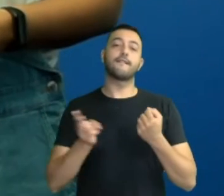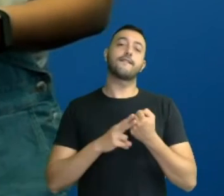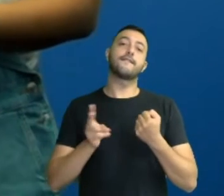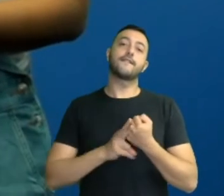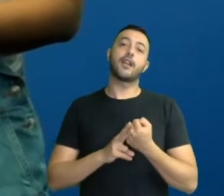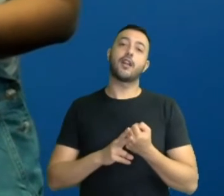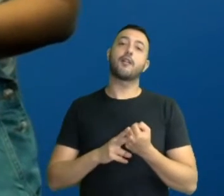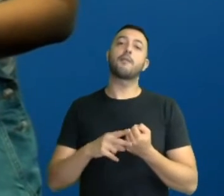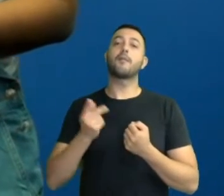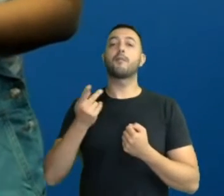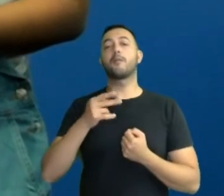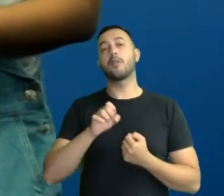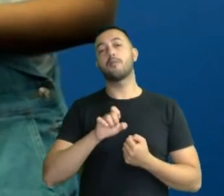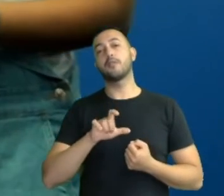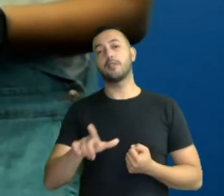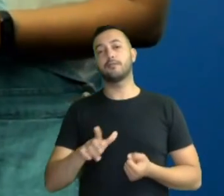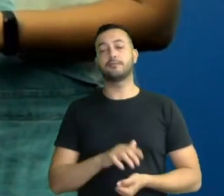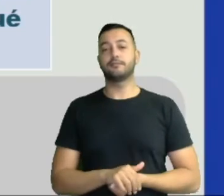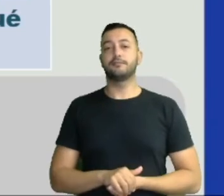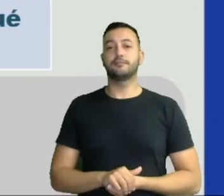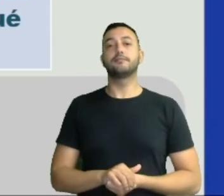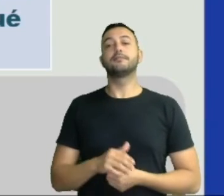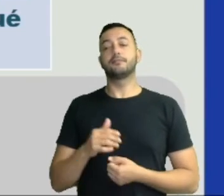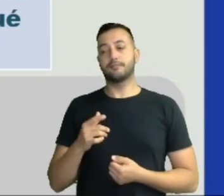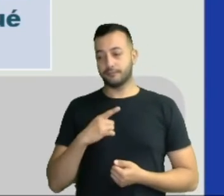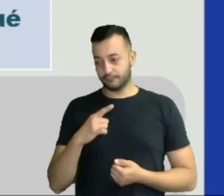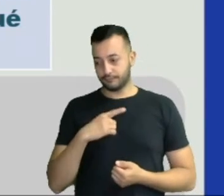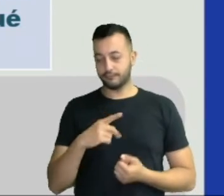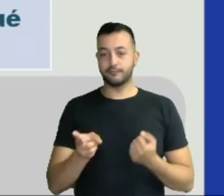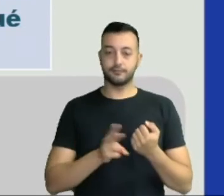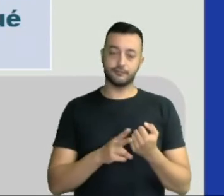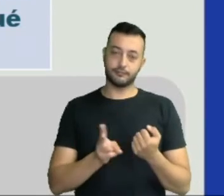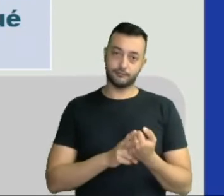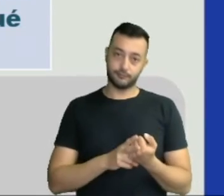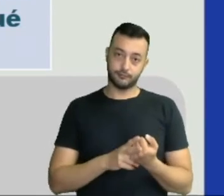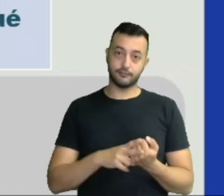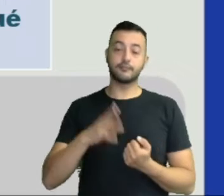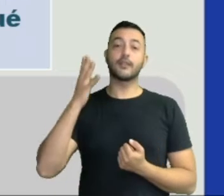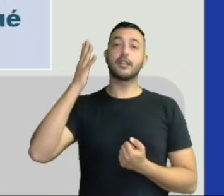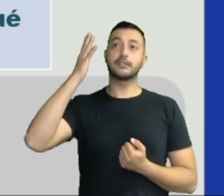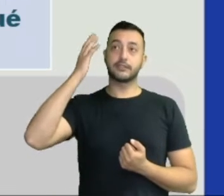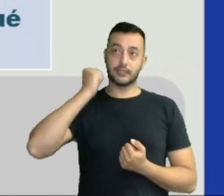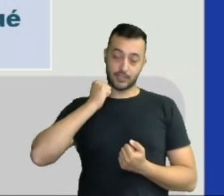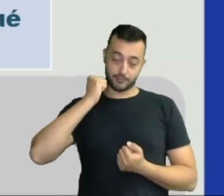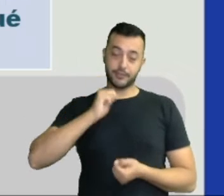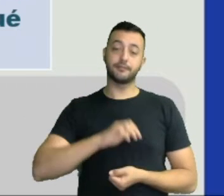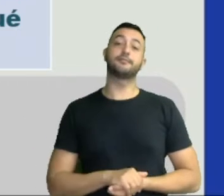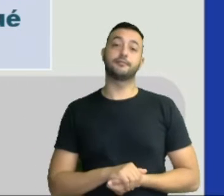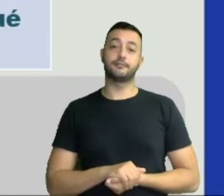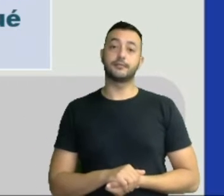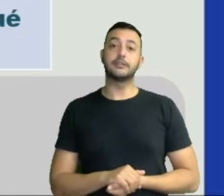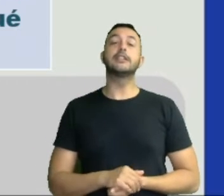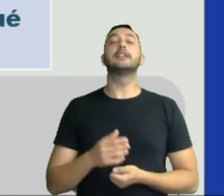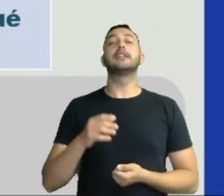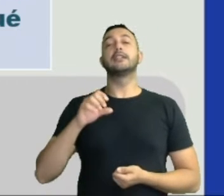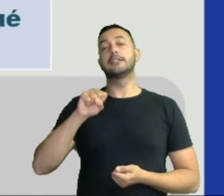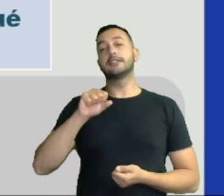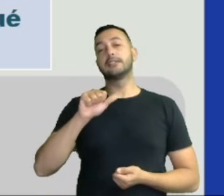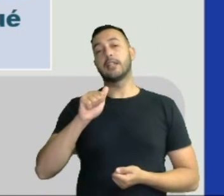sua forma pronominal. E aí a gente tem o verbo saber e